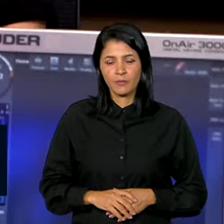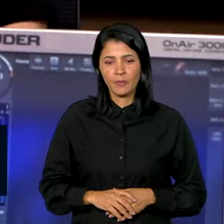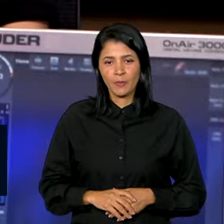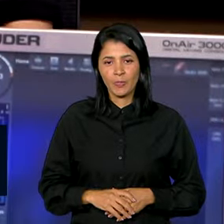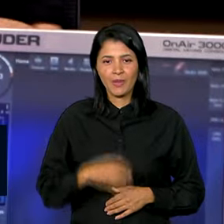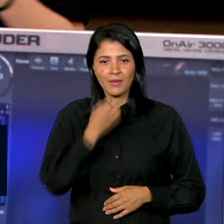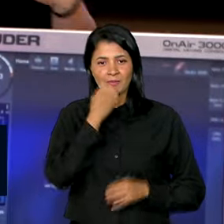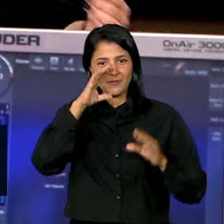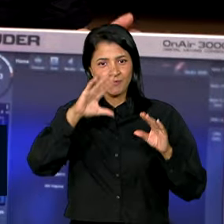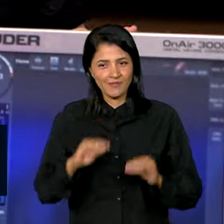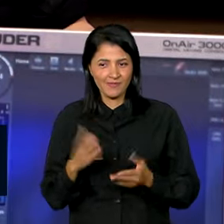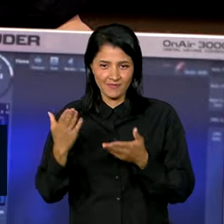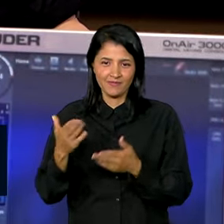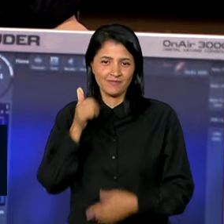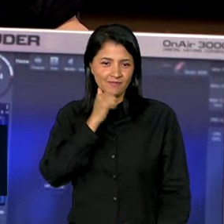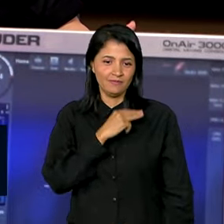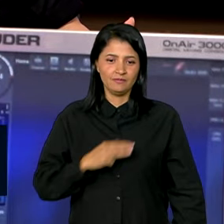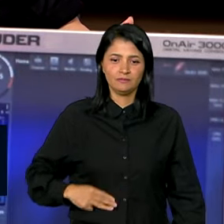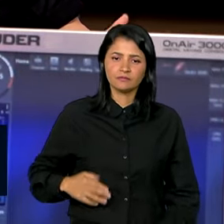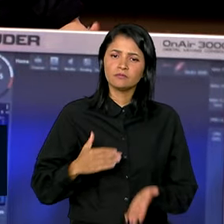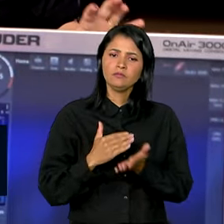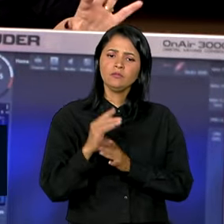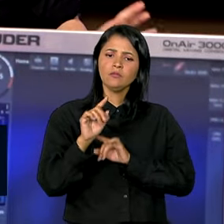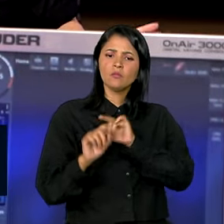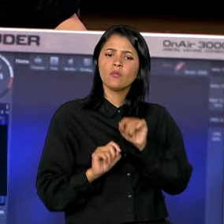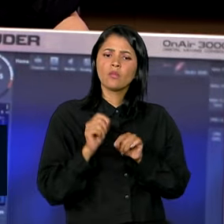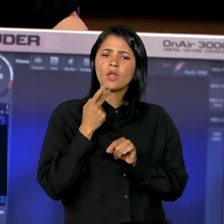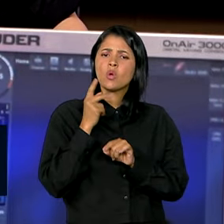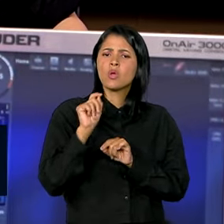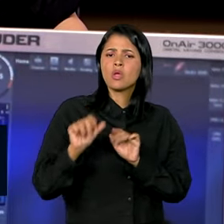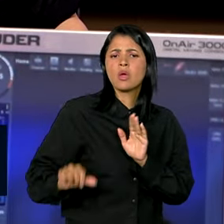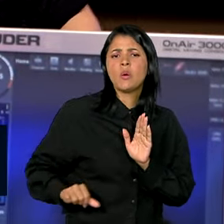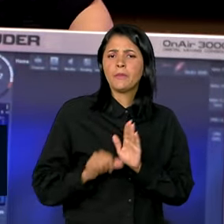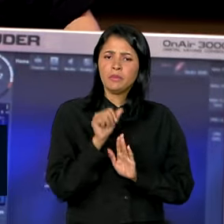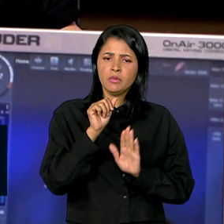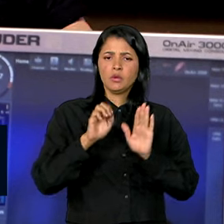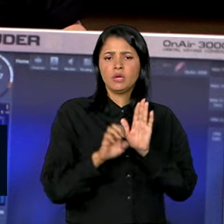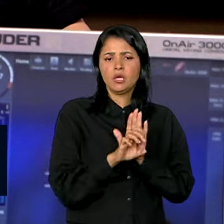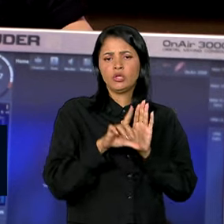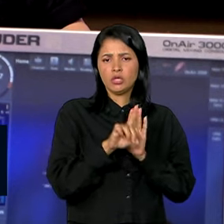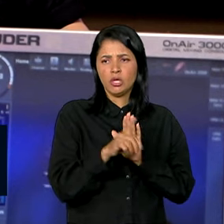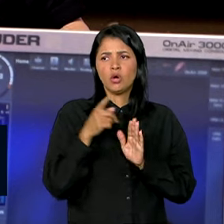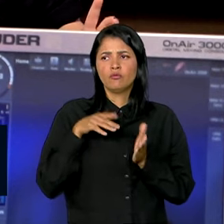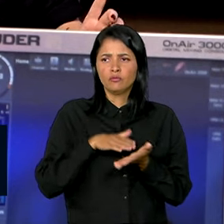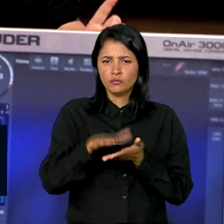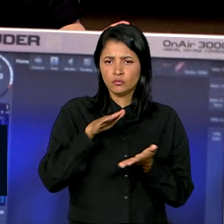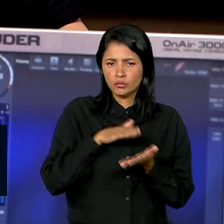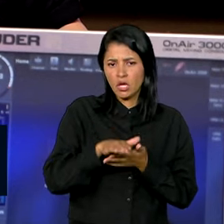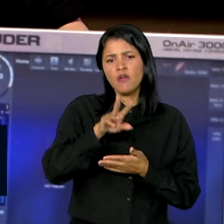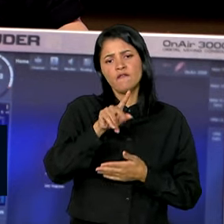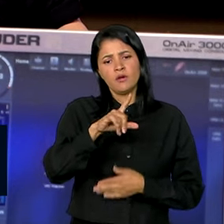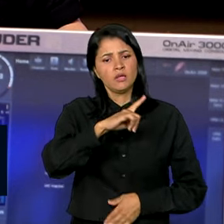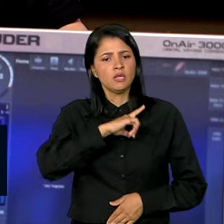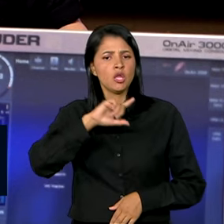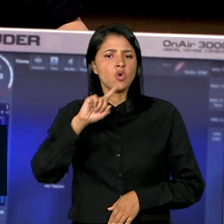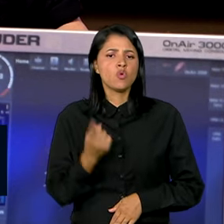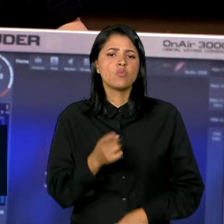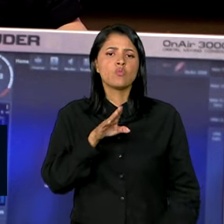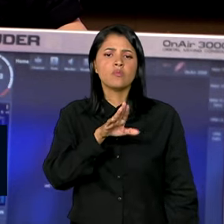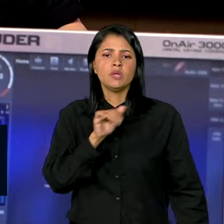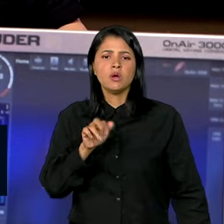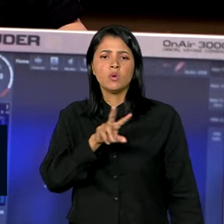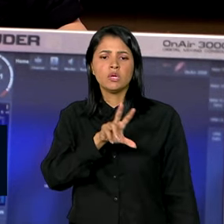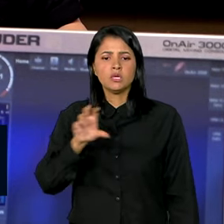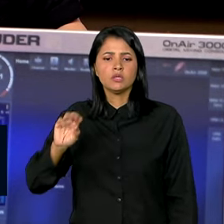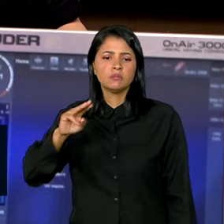Ministra, boa noite. A gente queria começar falando sobre o primeiro edital que foi lançado, que vai ter 1 bilhão e 500